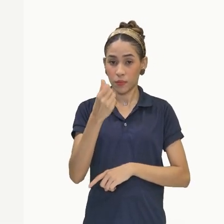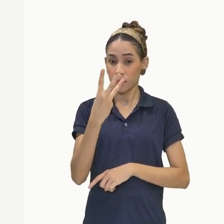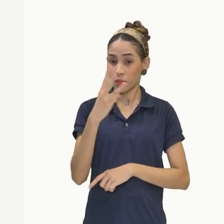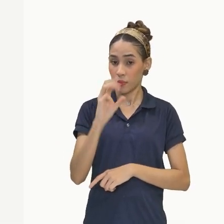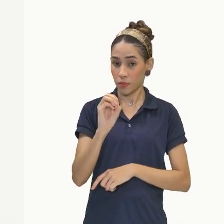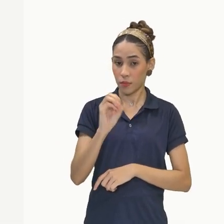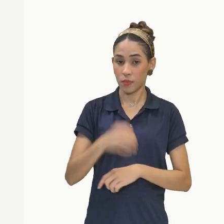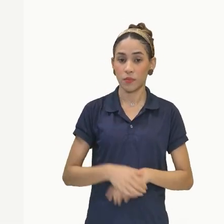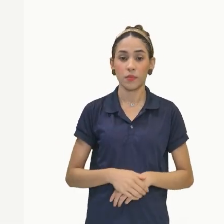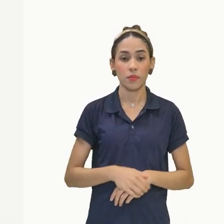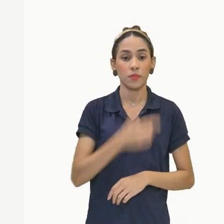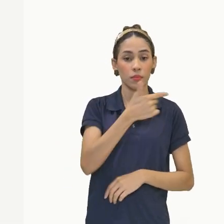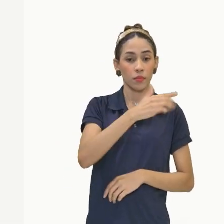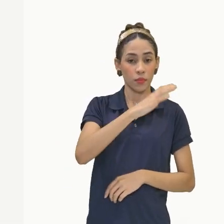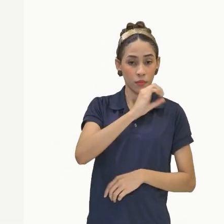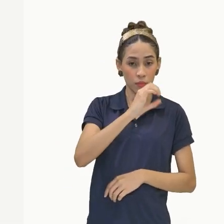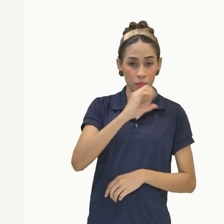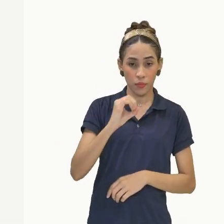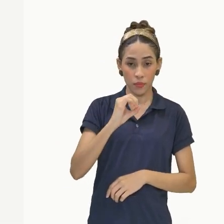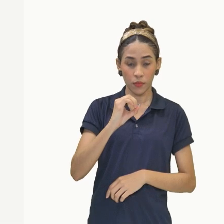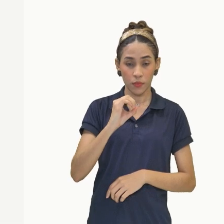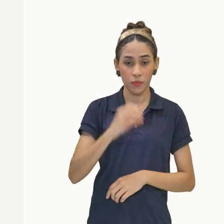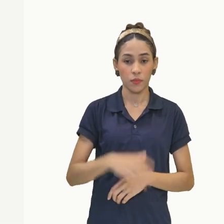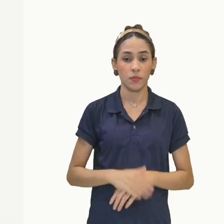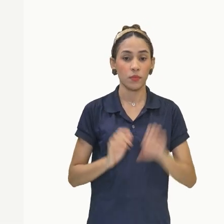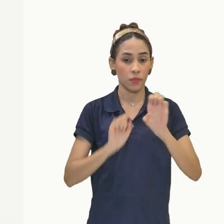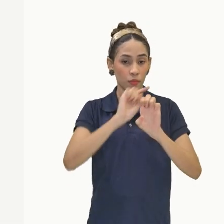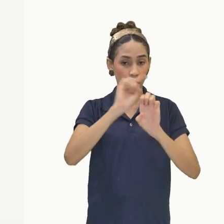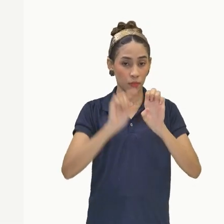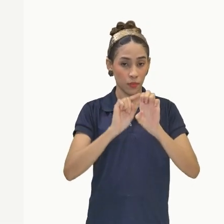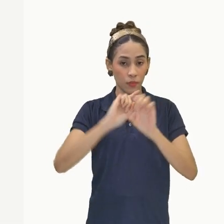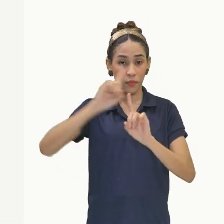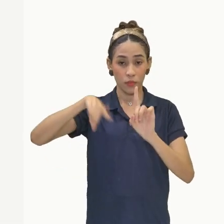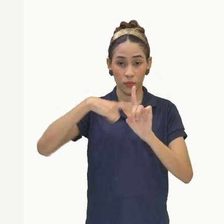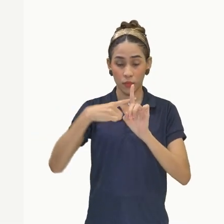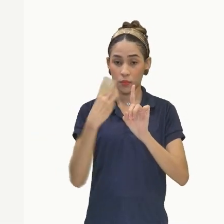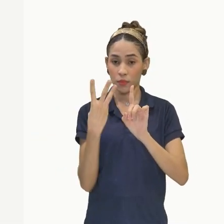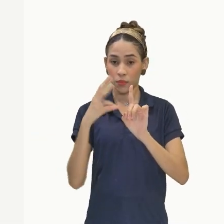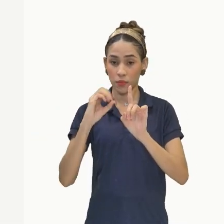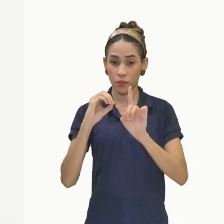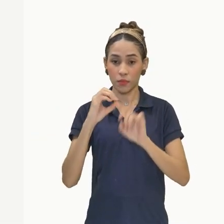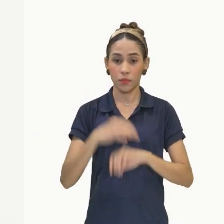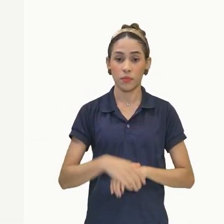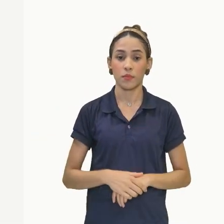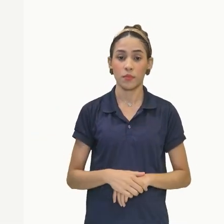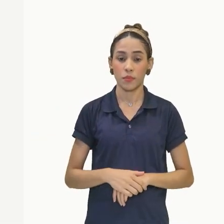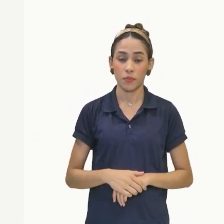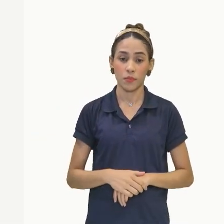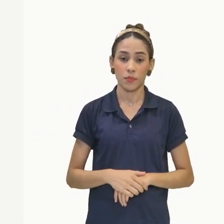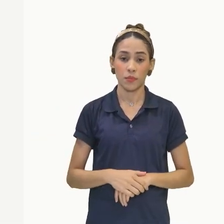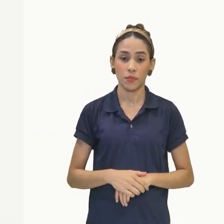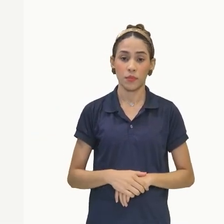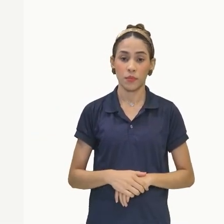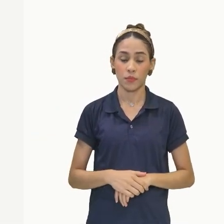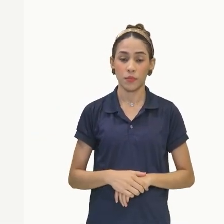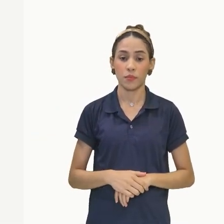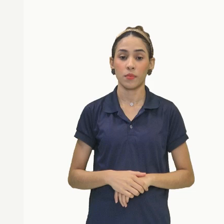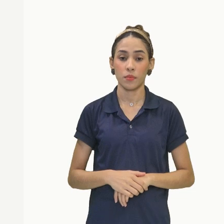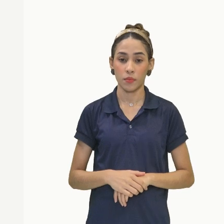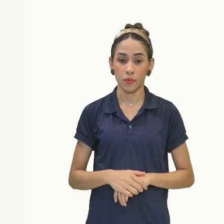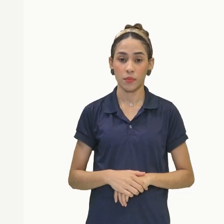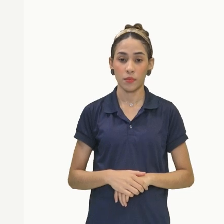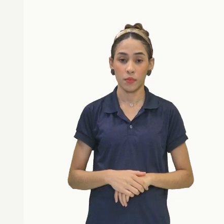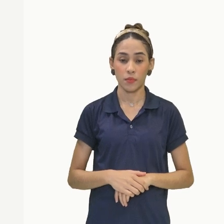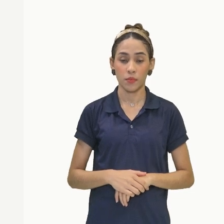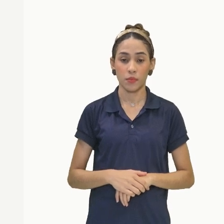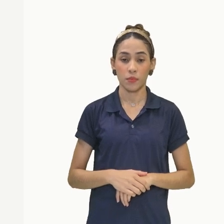igual a Φ', que é a força contra a eletromotriz, mais 30. 30, que é 5 vezes 6. E aí o 30